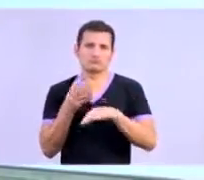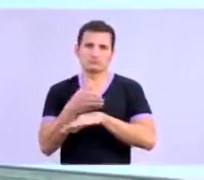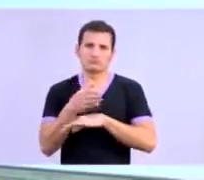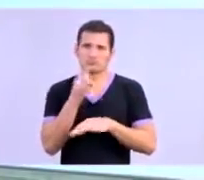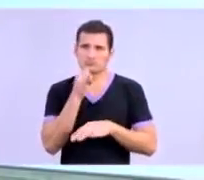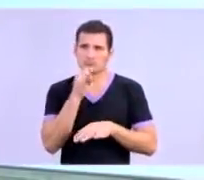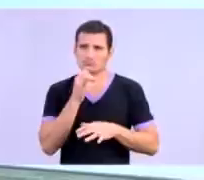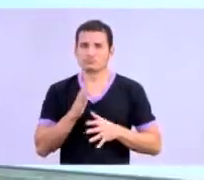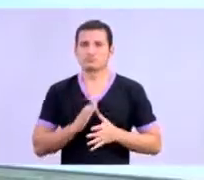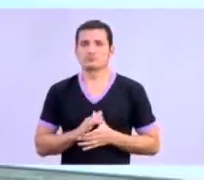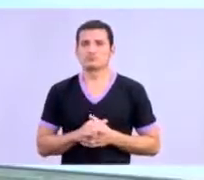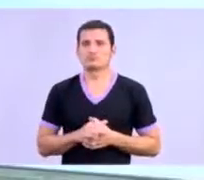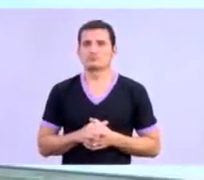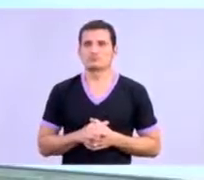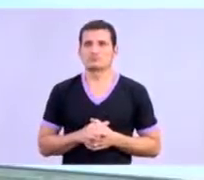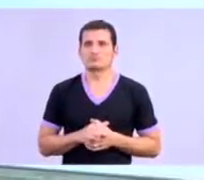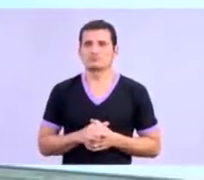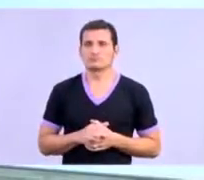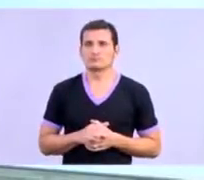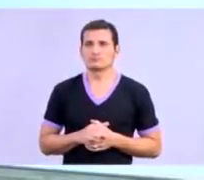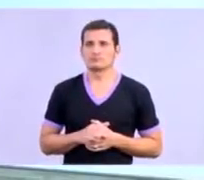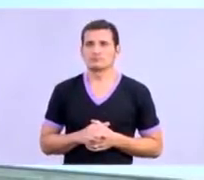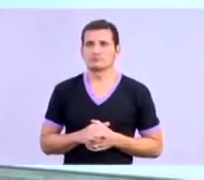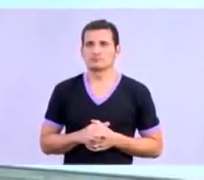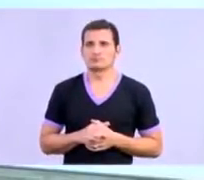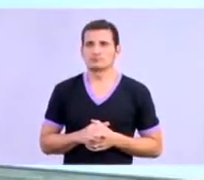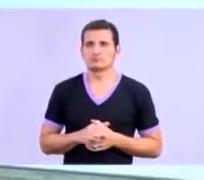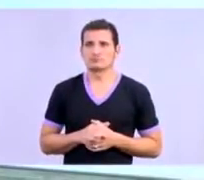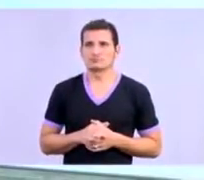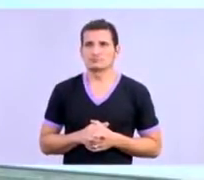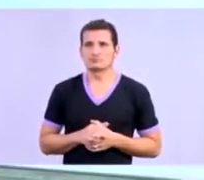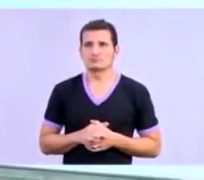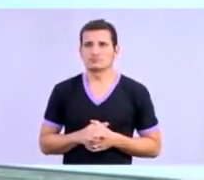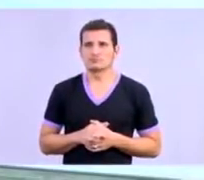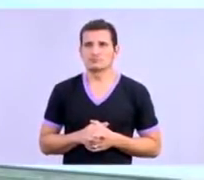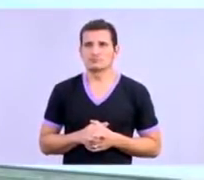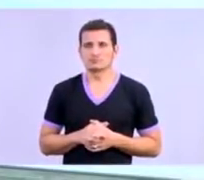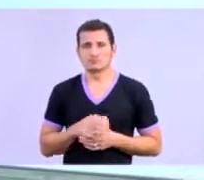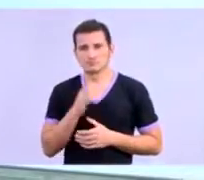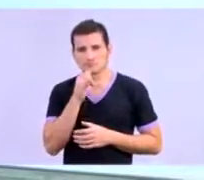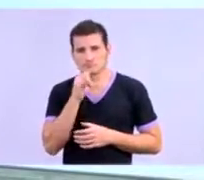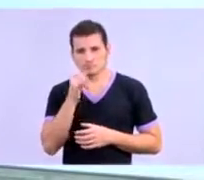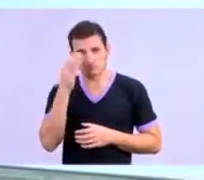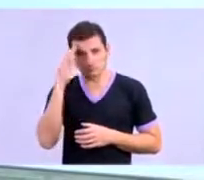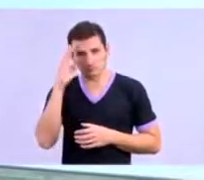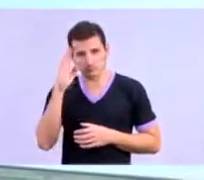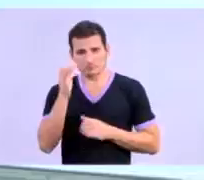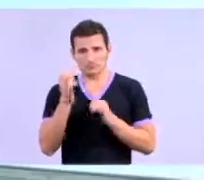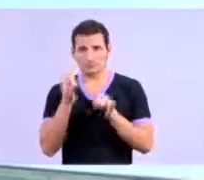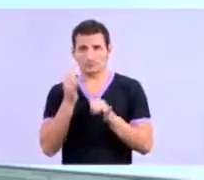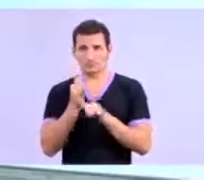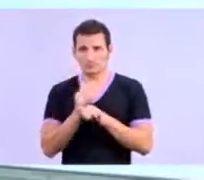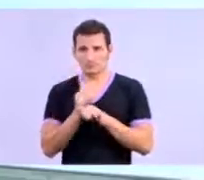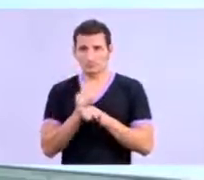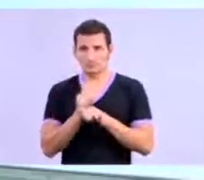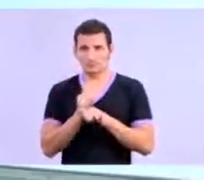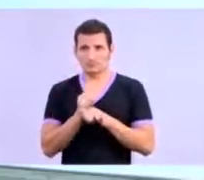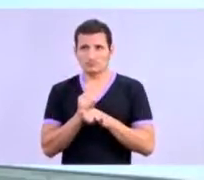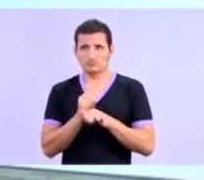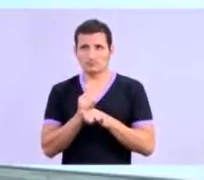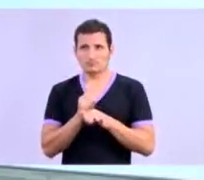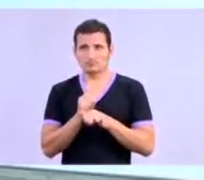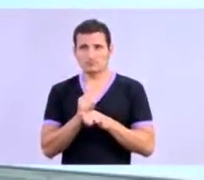você fala assim, olha, se o meu link principal de internet cair, vamos jogar pelo outro link que ele